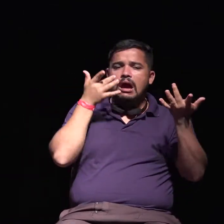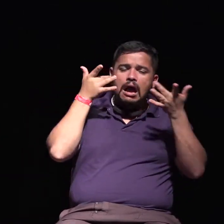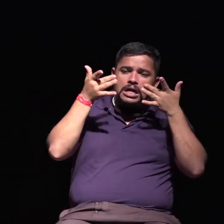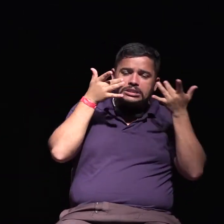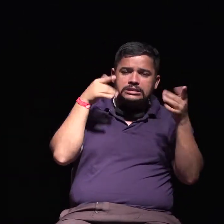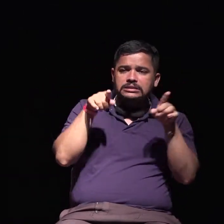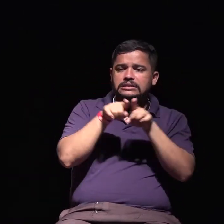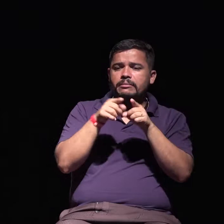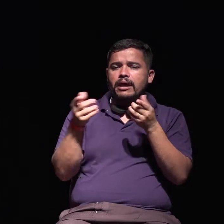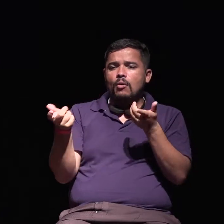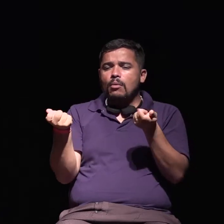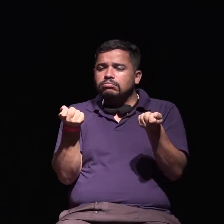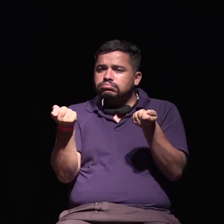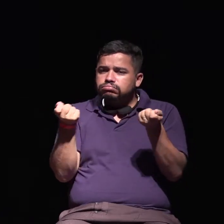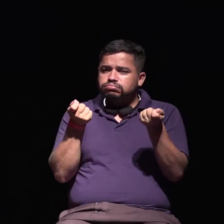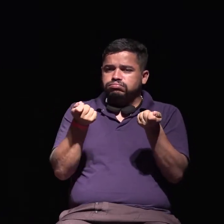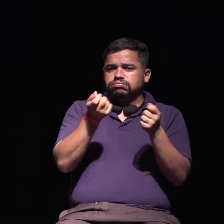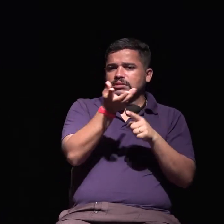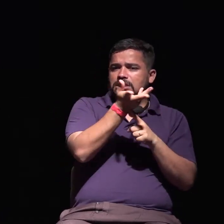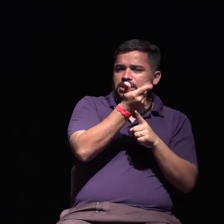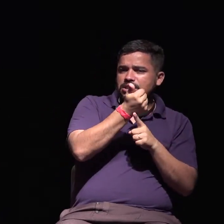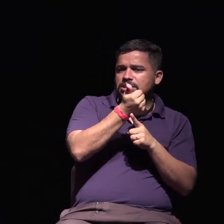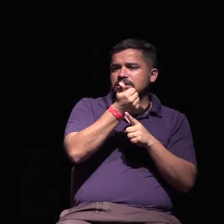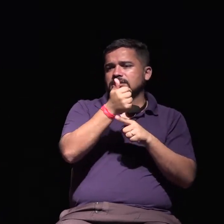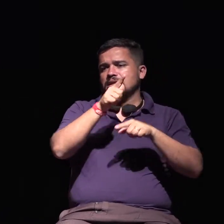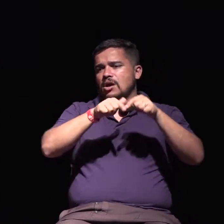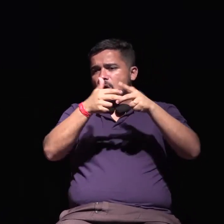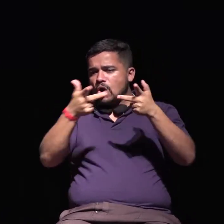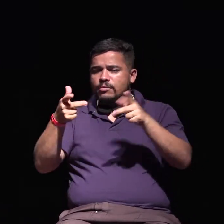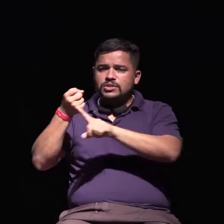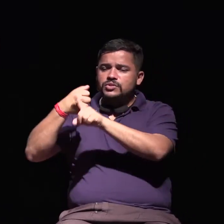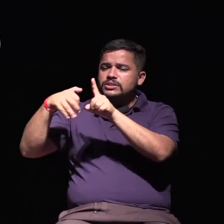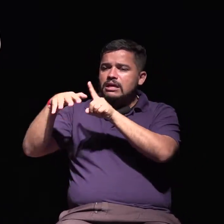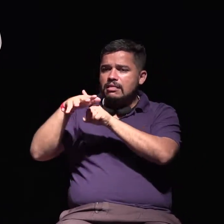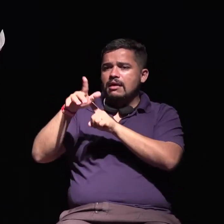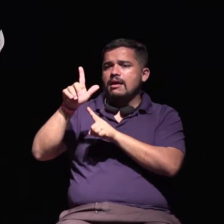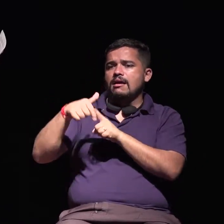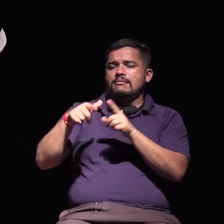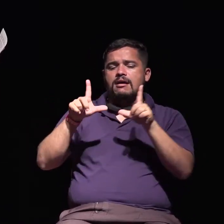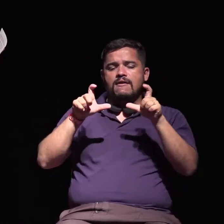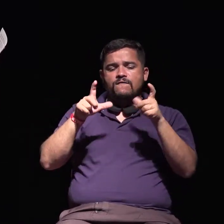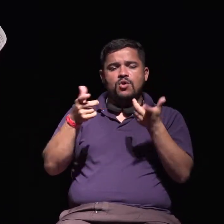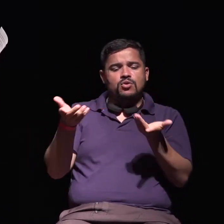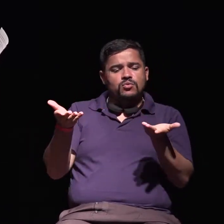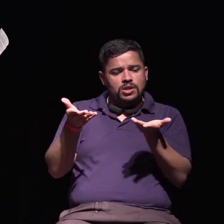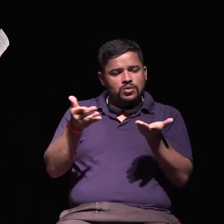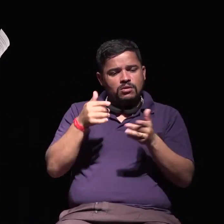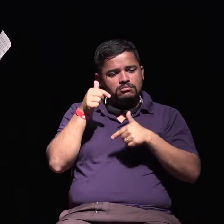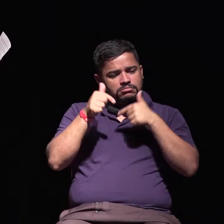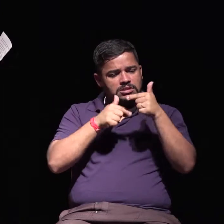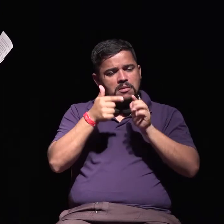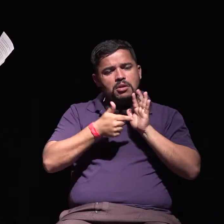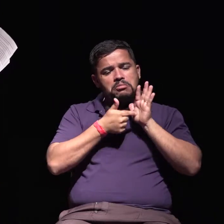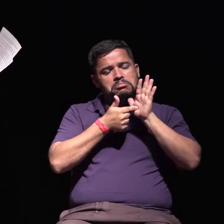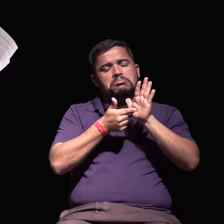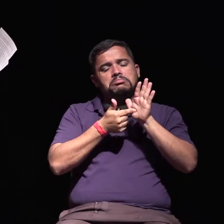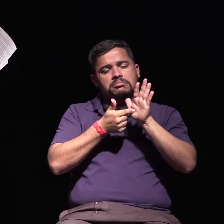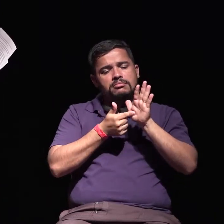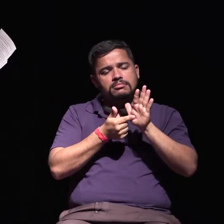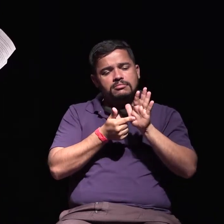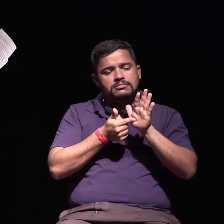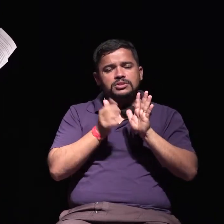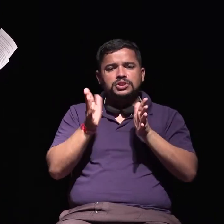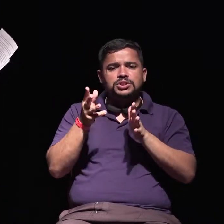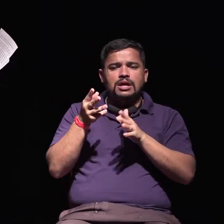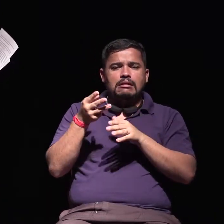as articulações entre artista, obra, instituição e sociedade. Essa é uma foto recente do Trabalho Normal que eu apresentei há umas